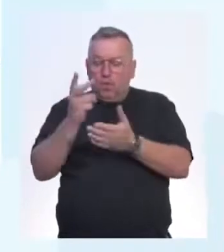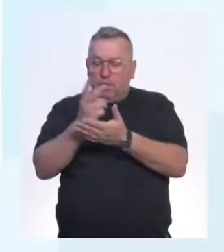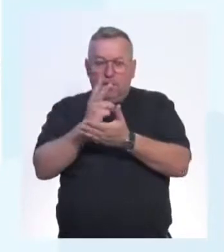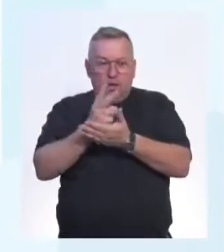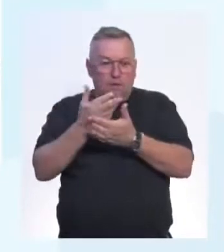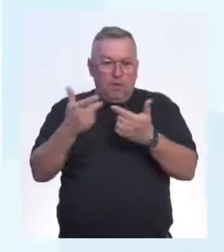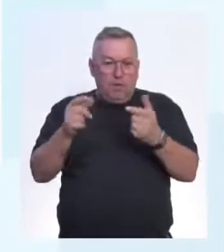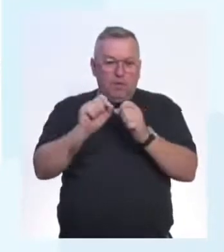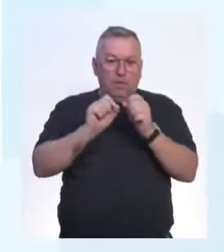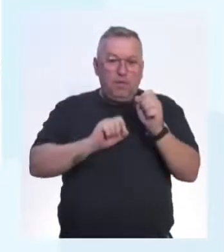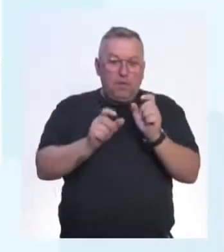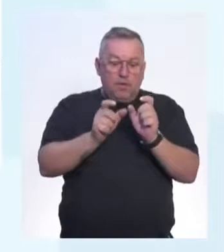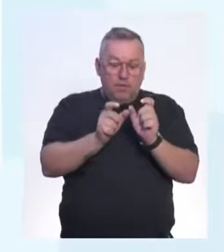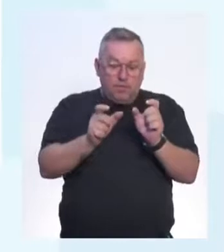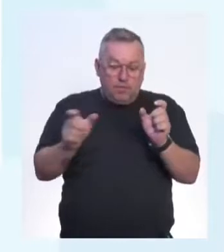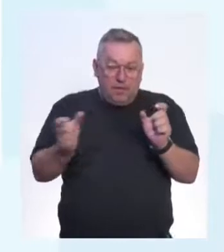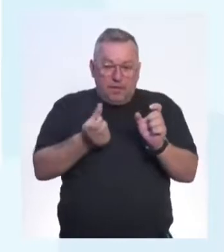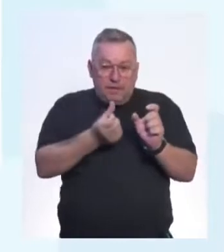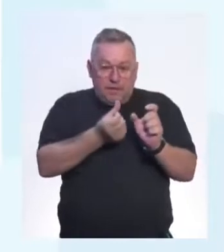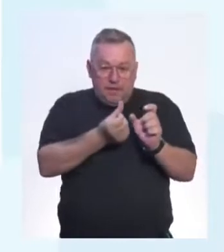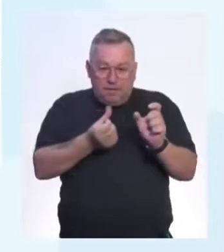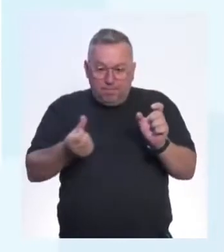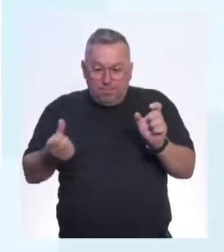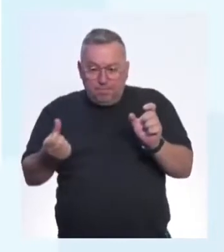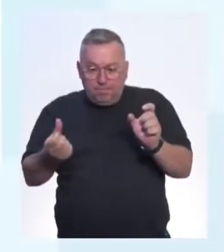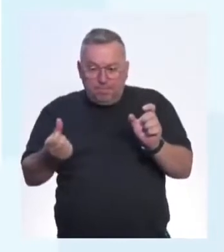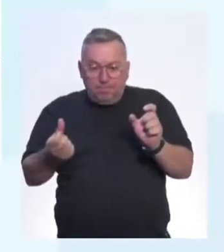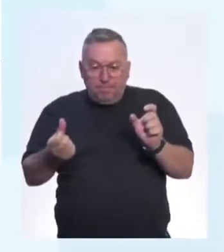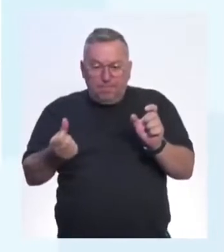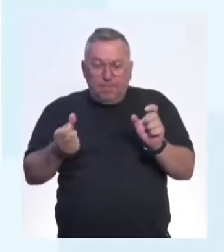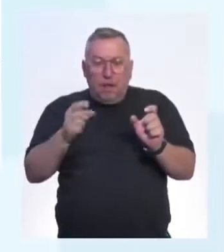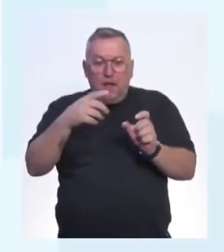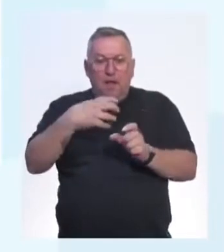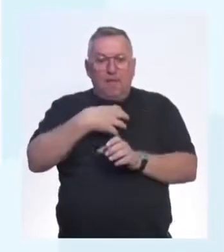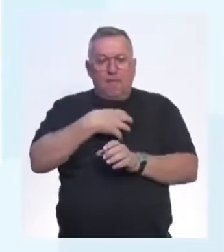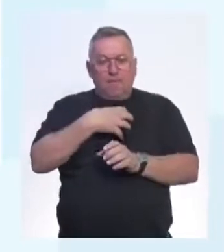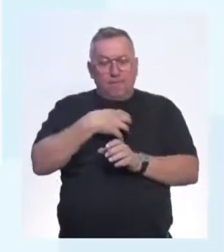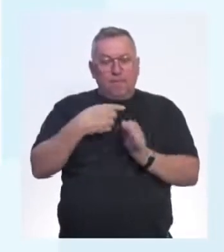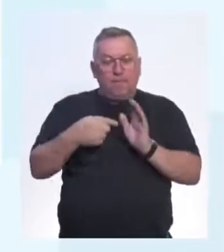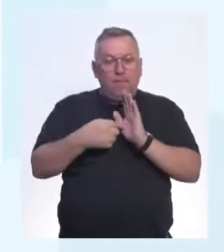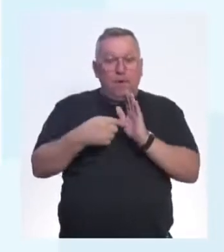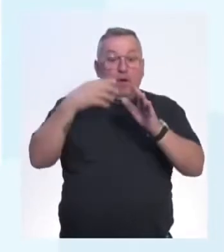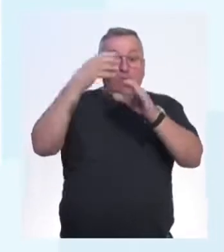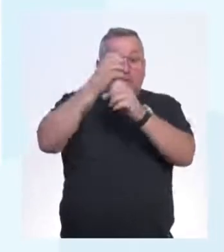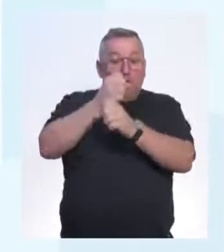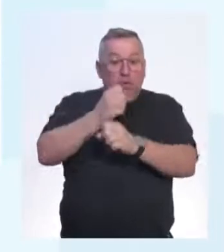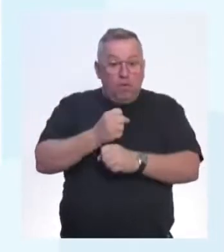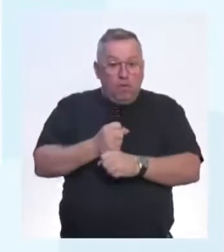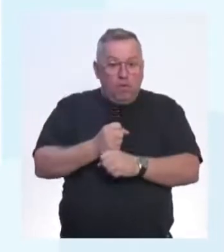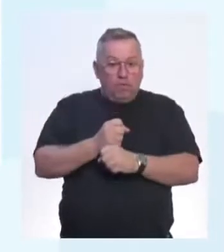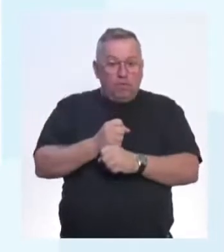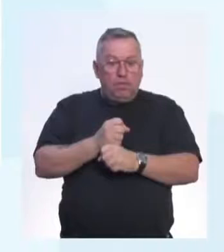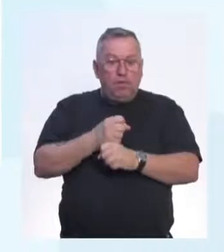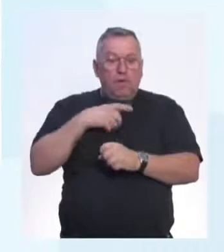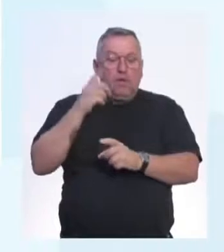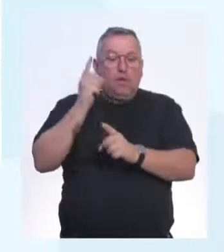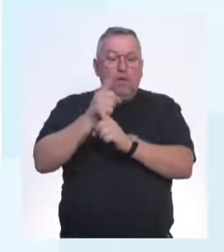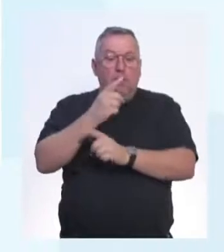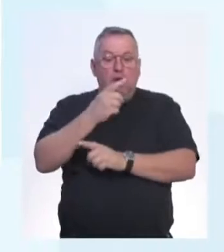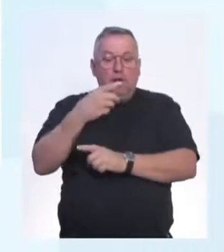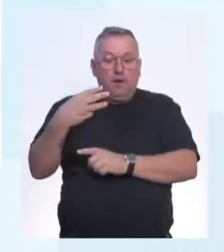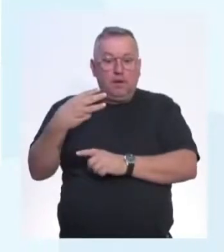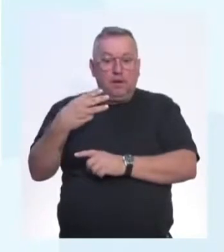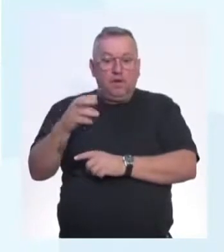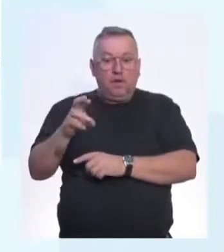mesma coisa, então eu peguei 6 partes, que era a metade. Então essa é a forma, e aí eu vou somar os quadradinhos, eu vou encontrar 13